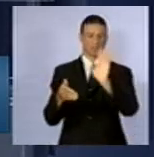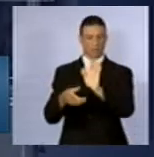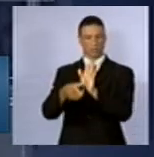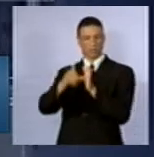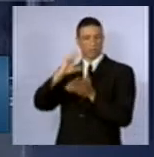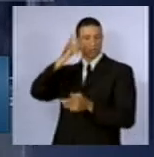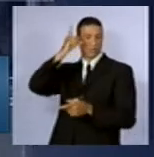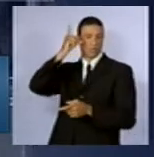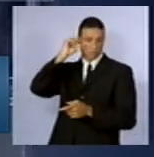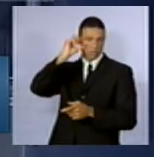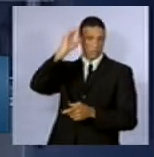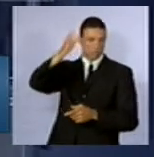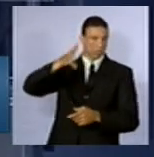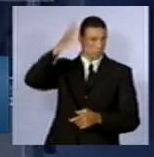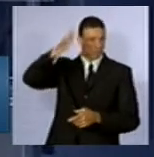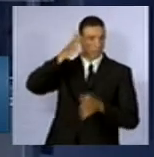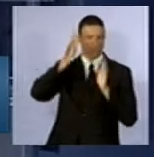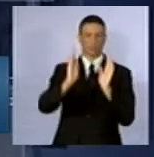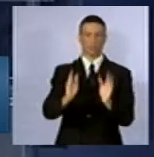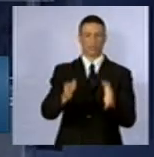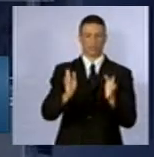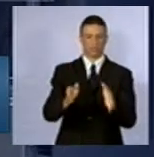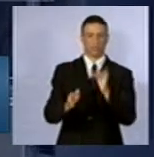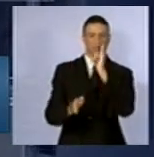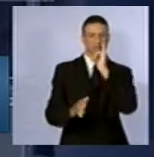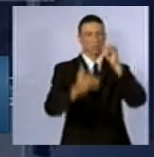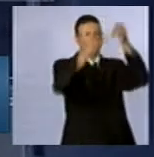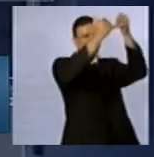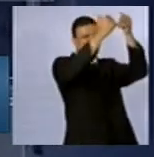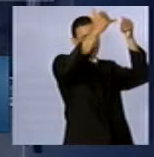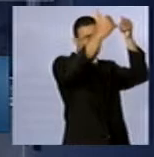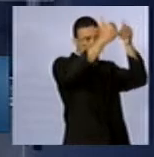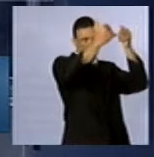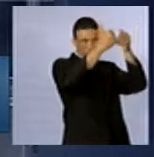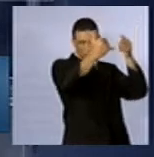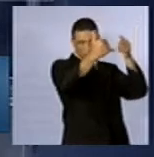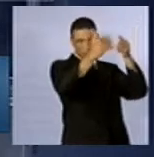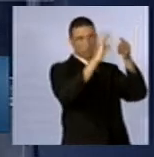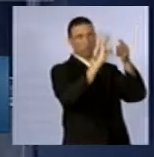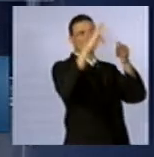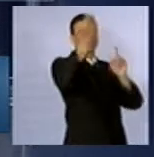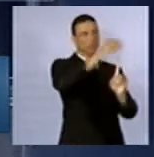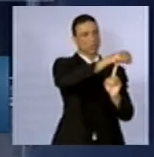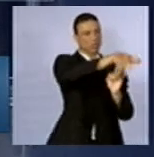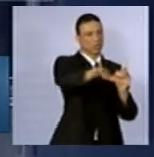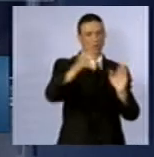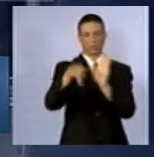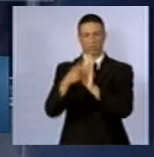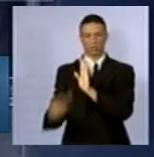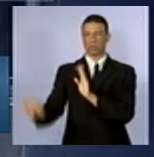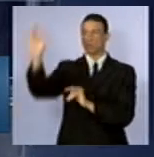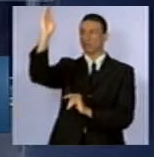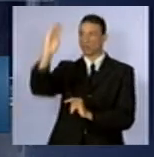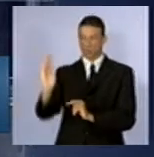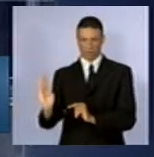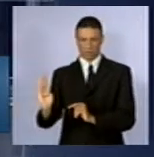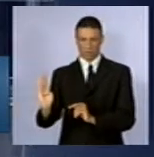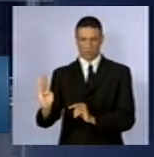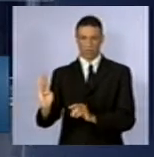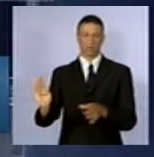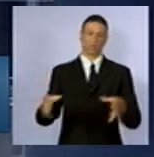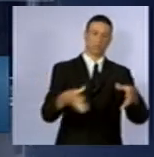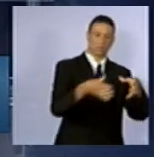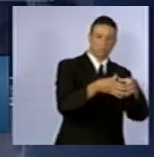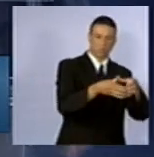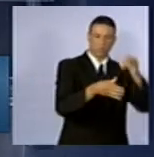ontem eh todas as linhas de de transmissão e Distribuição brasileiras quer sejam rurais